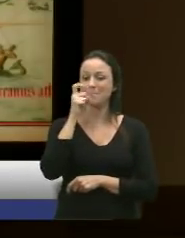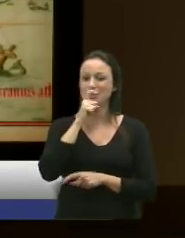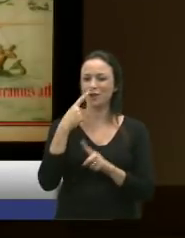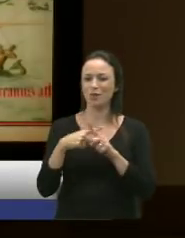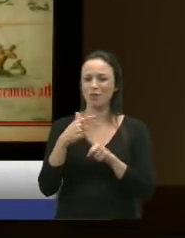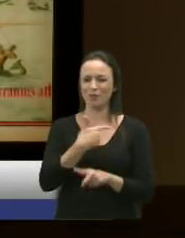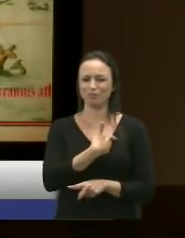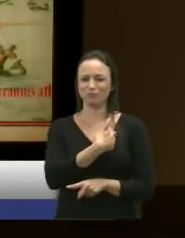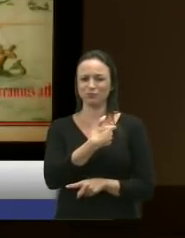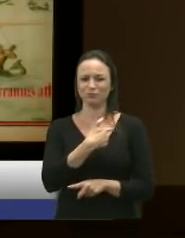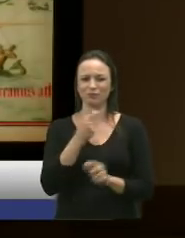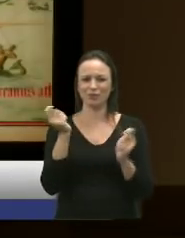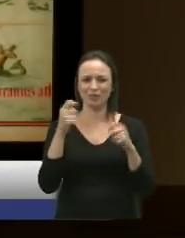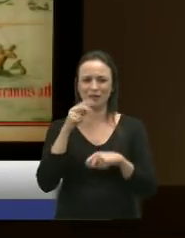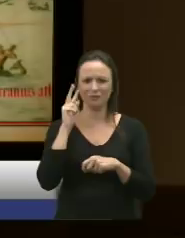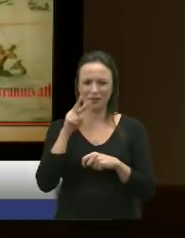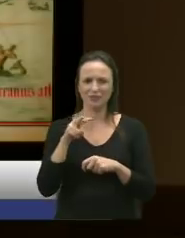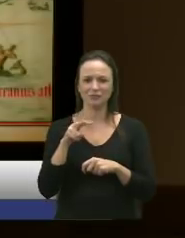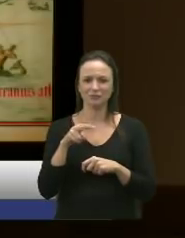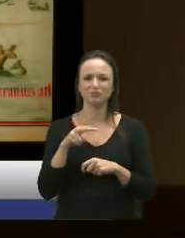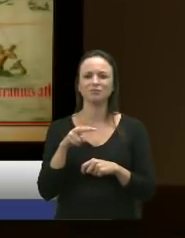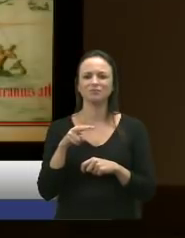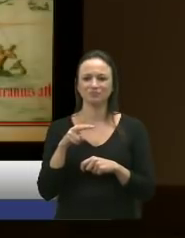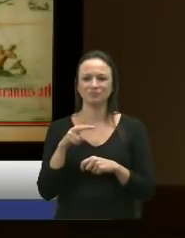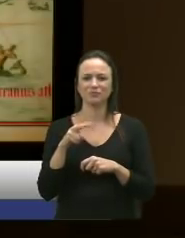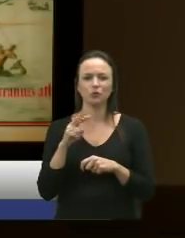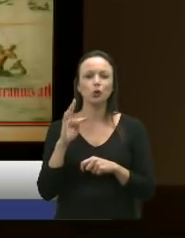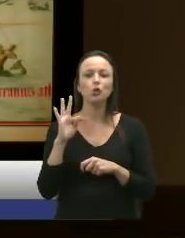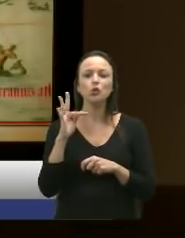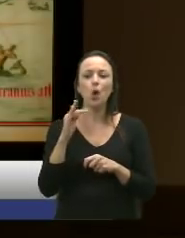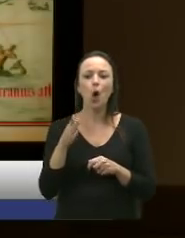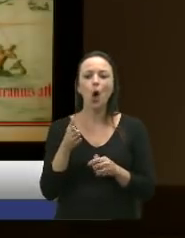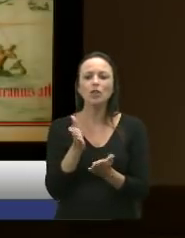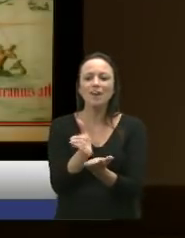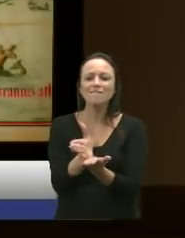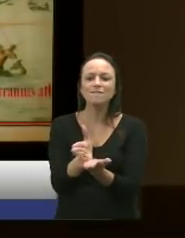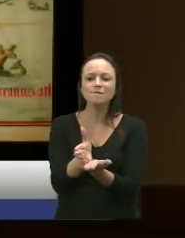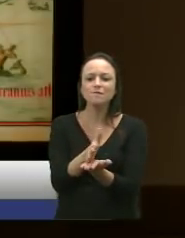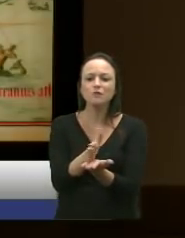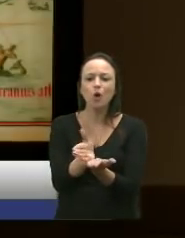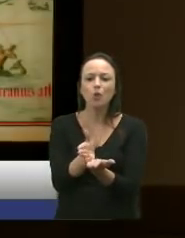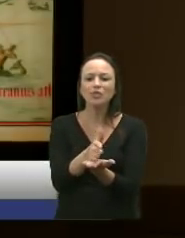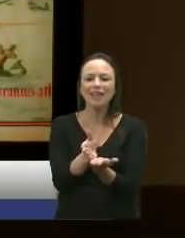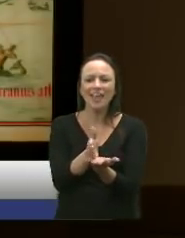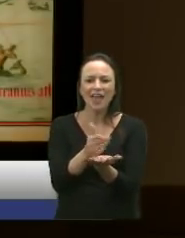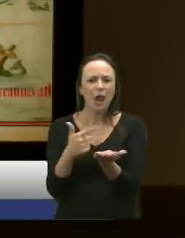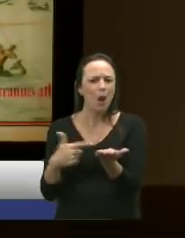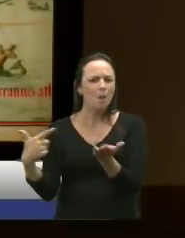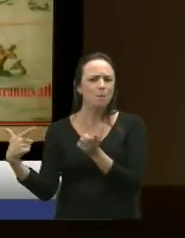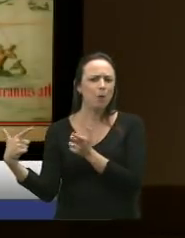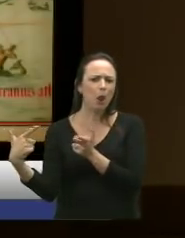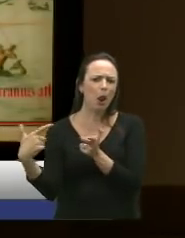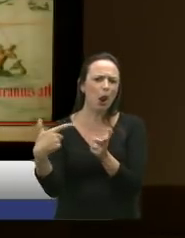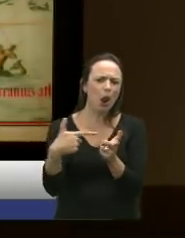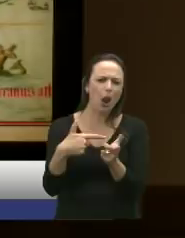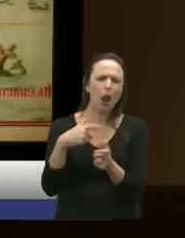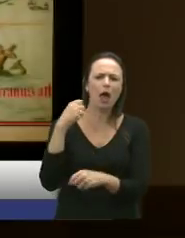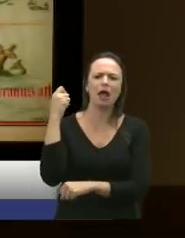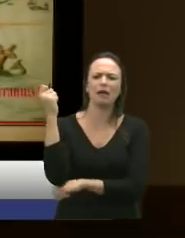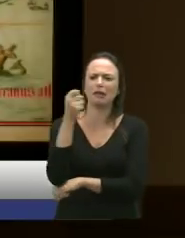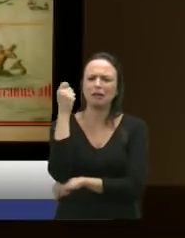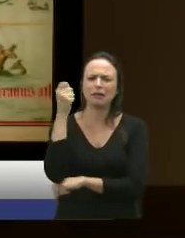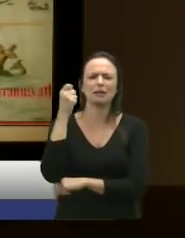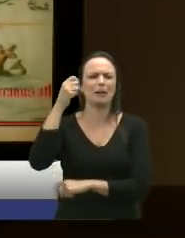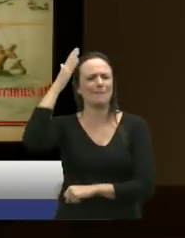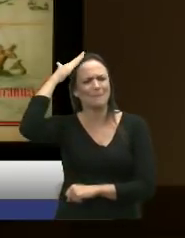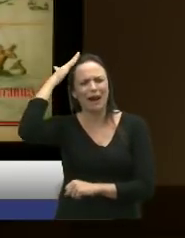ver? Fomos atacados em todas as fronteiras. Do sul vieram realmente os gaúchos contra nós, com catarinenses, paranaenses,